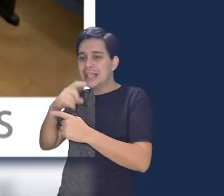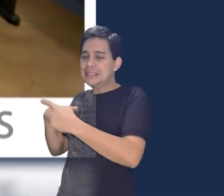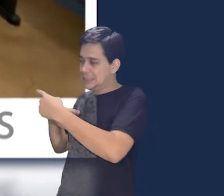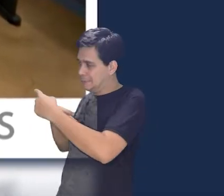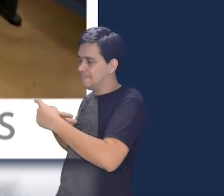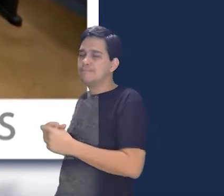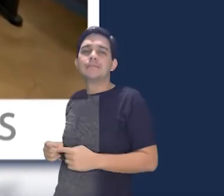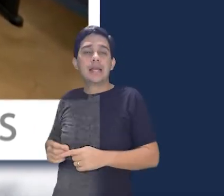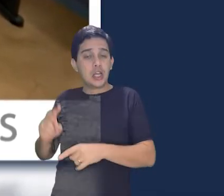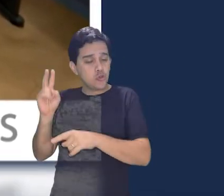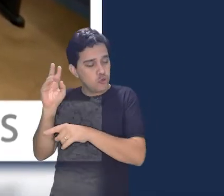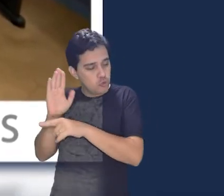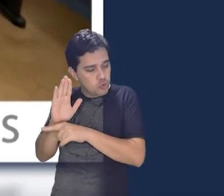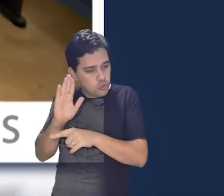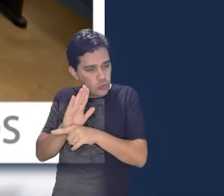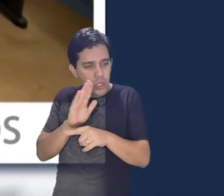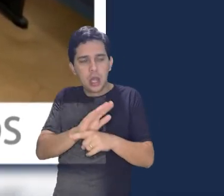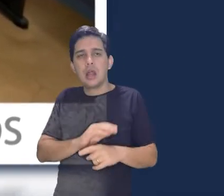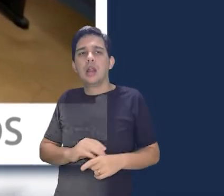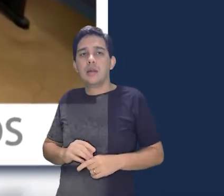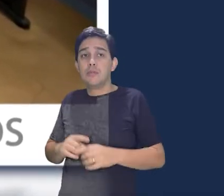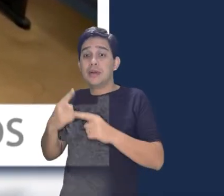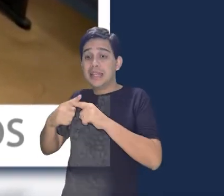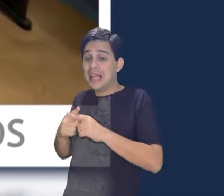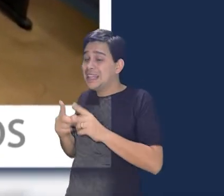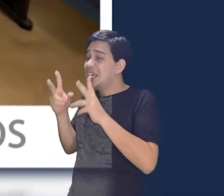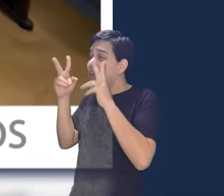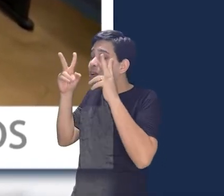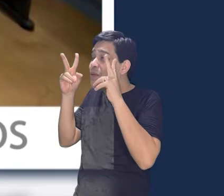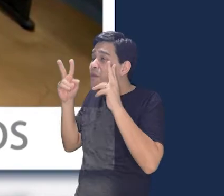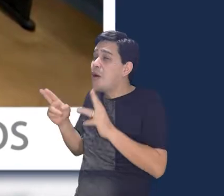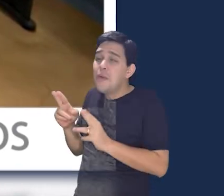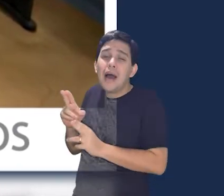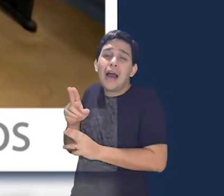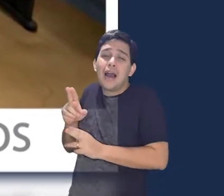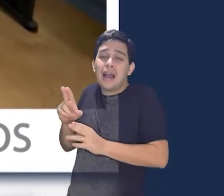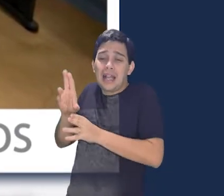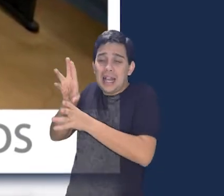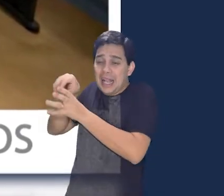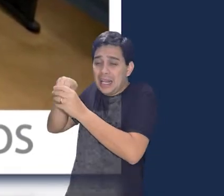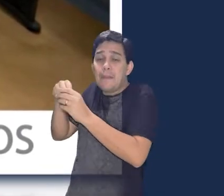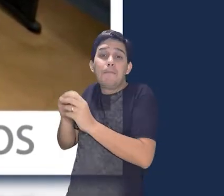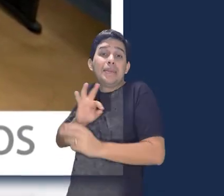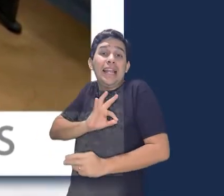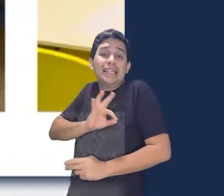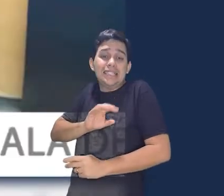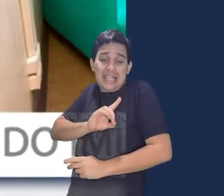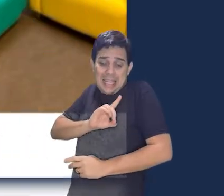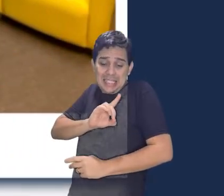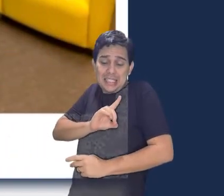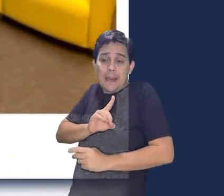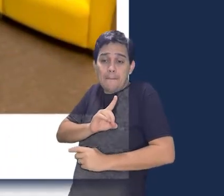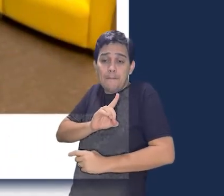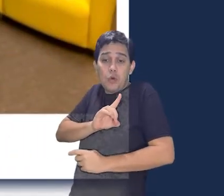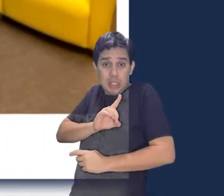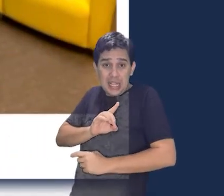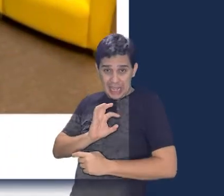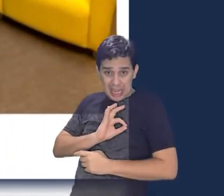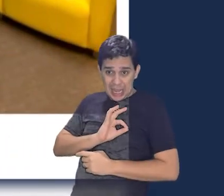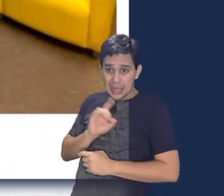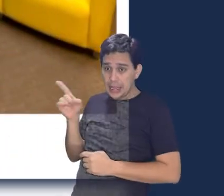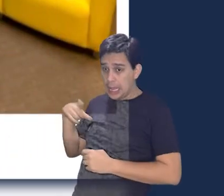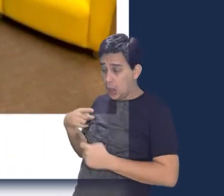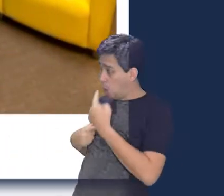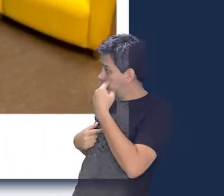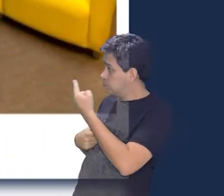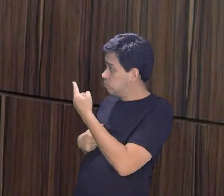Vítima, ou seja, uma repartição policial, como se fosse uma extensão da delegacia dentro do hospital. A gente tem uma sala de perícia do